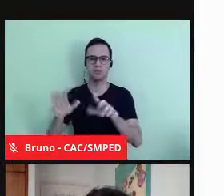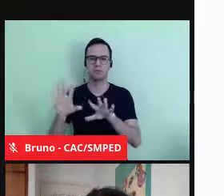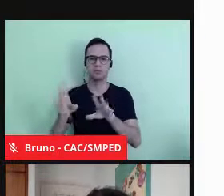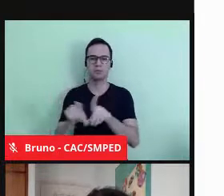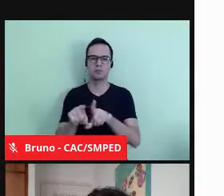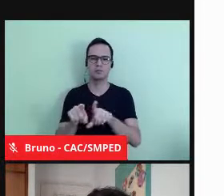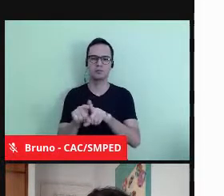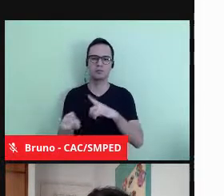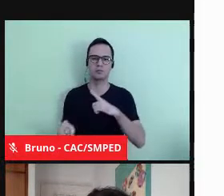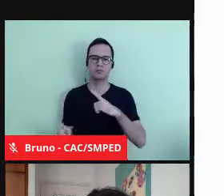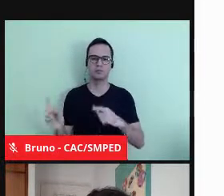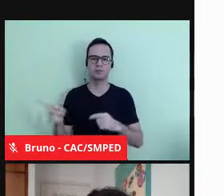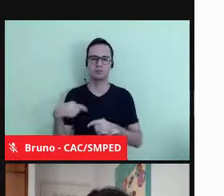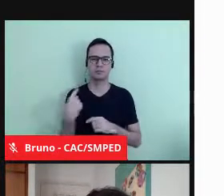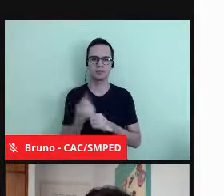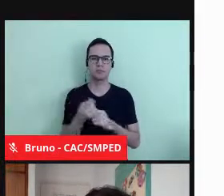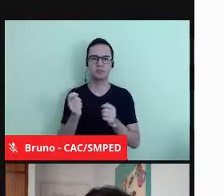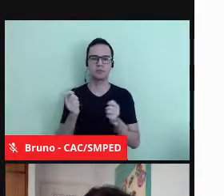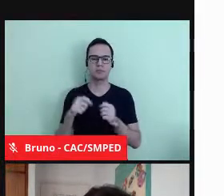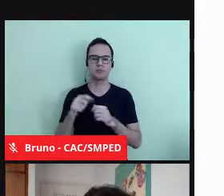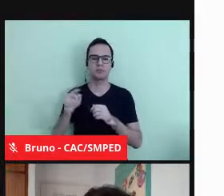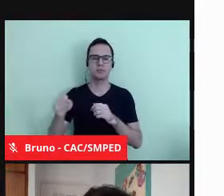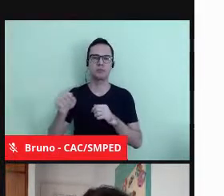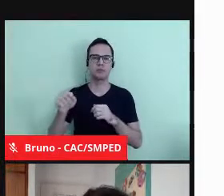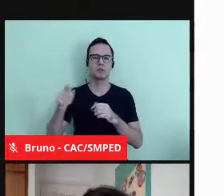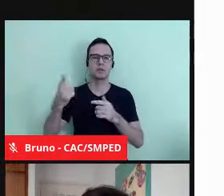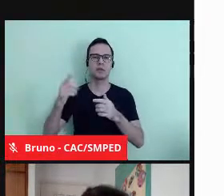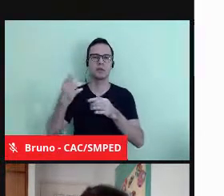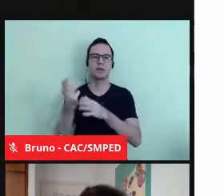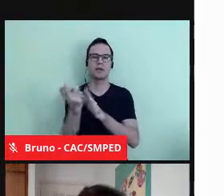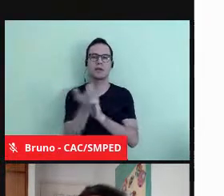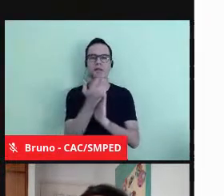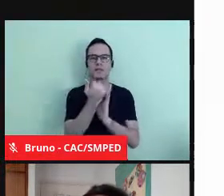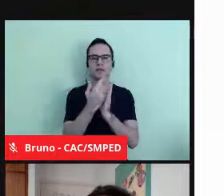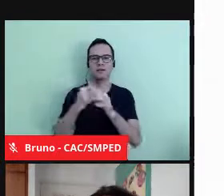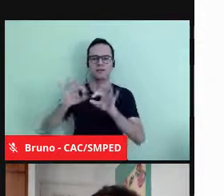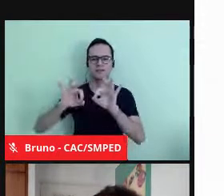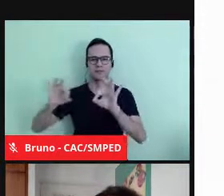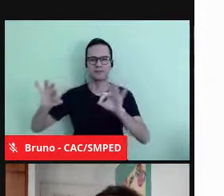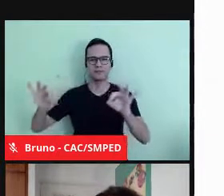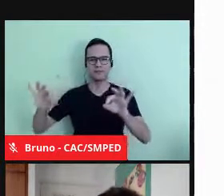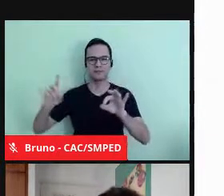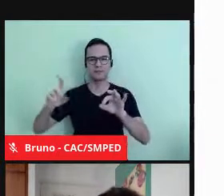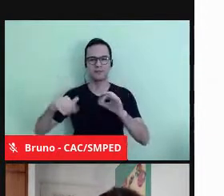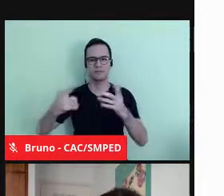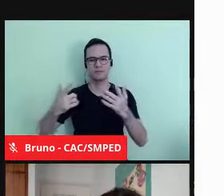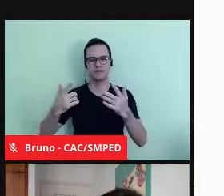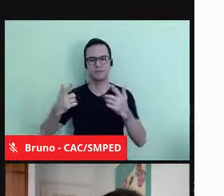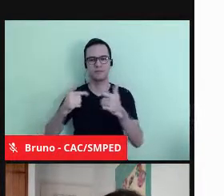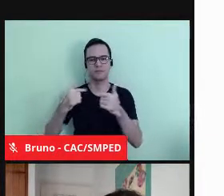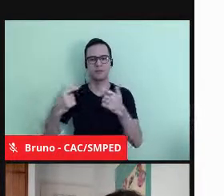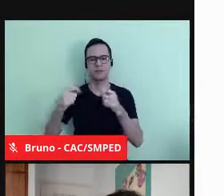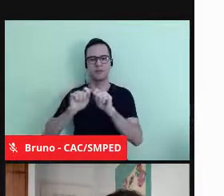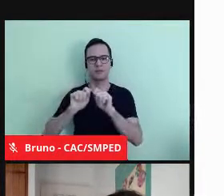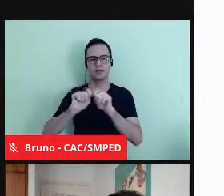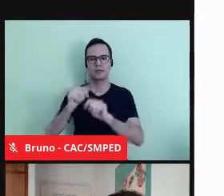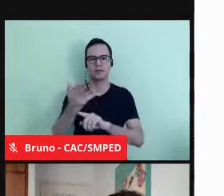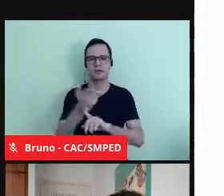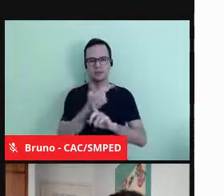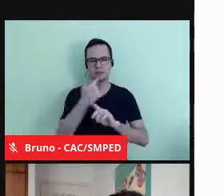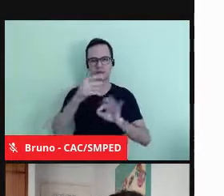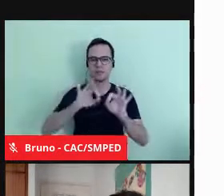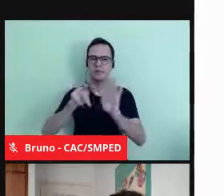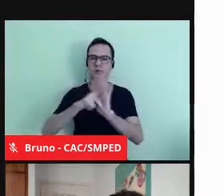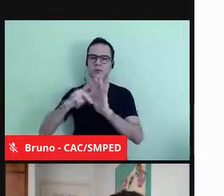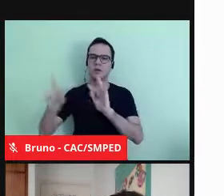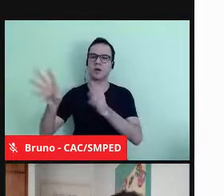gente tem a nossa maquete da Estação da Luz, né? E aí é legal que a gente usou, para fazer essa maquete da Estação da